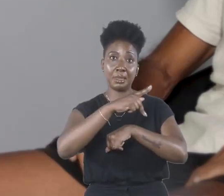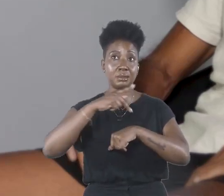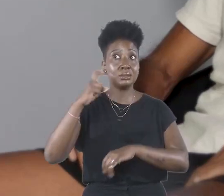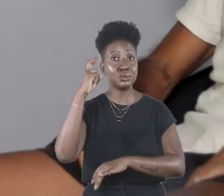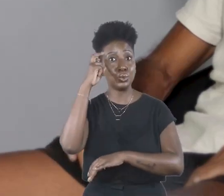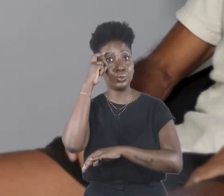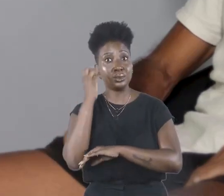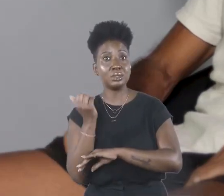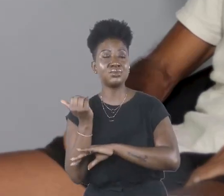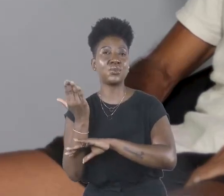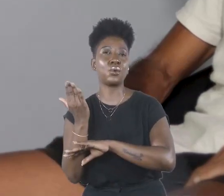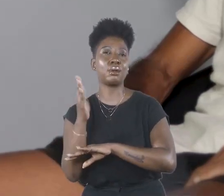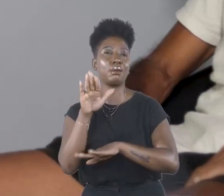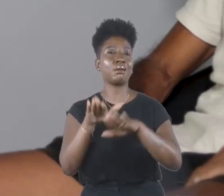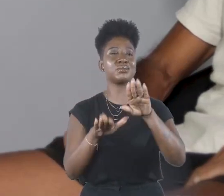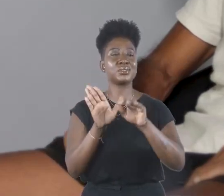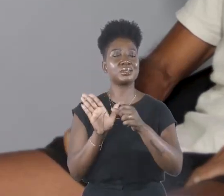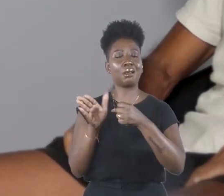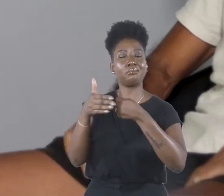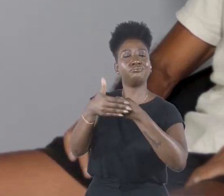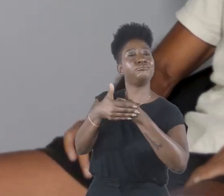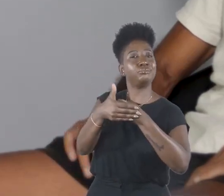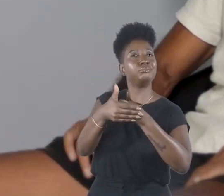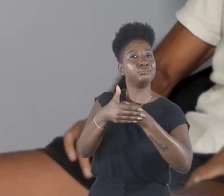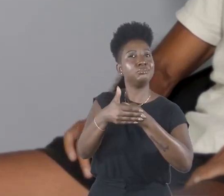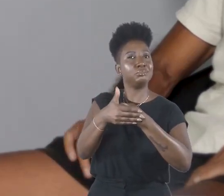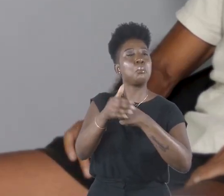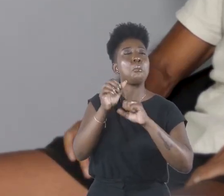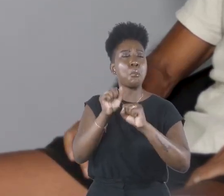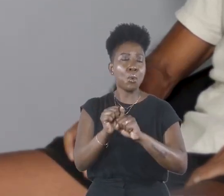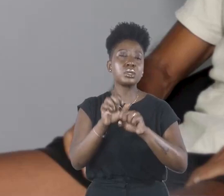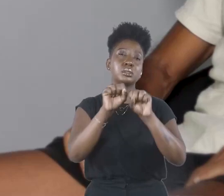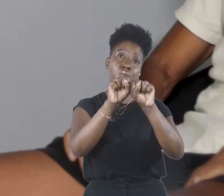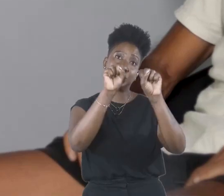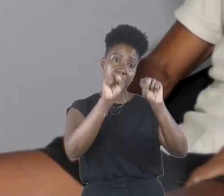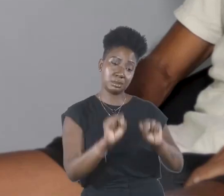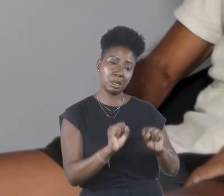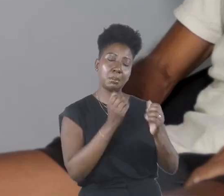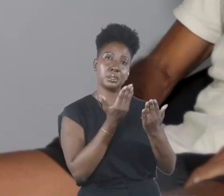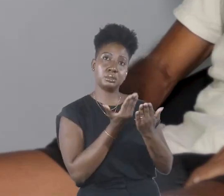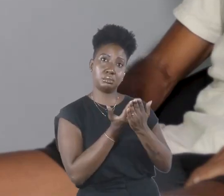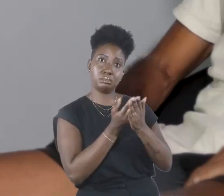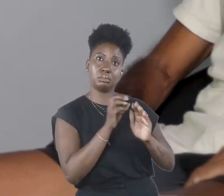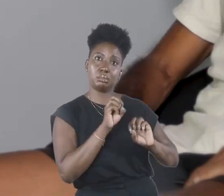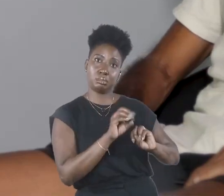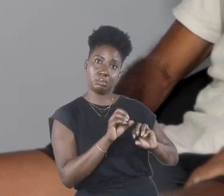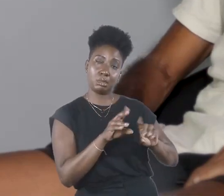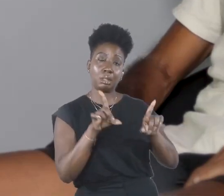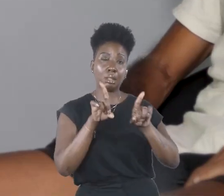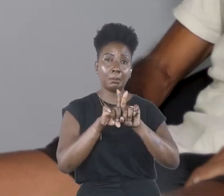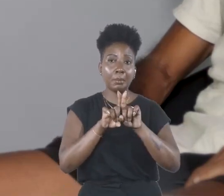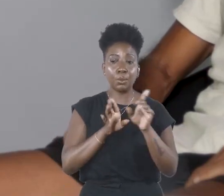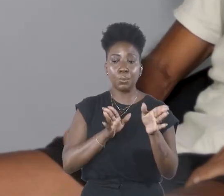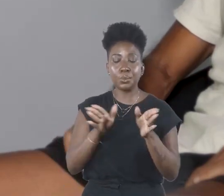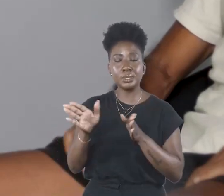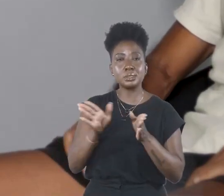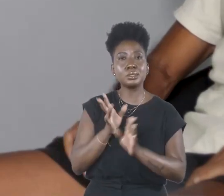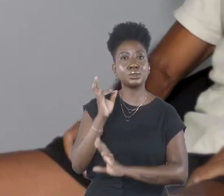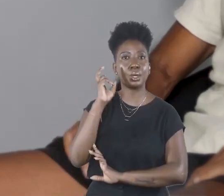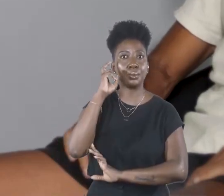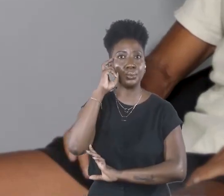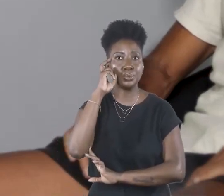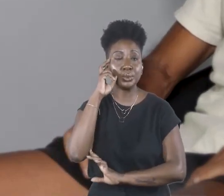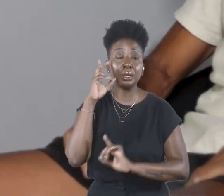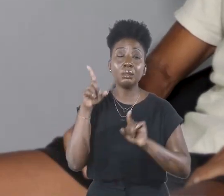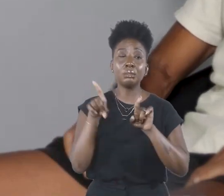culturas do sul global, que muitas das vezes são invisibilizadas, tanto no sistema de educação, quanto no acesso à cultura que a gente tem no país,